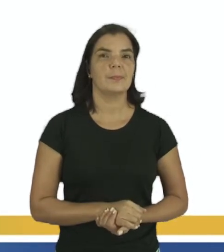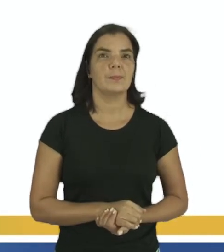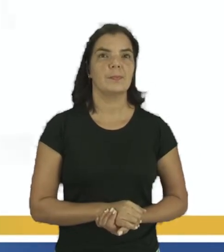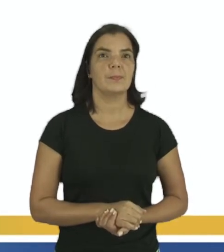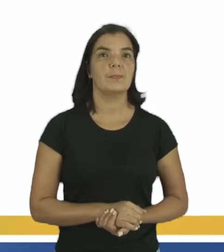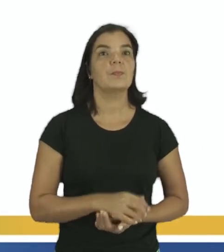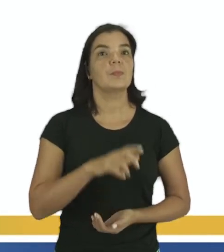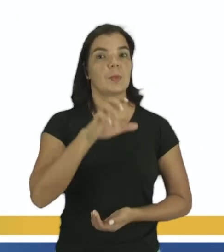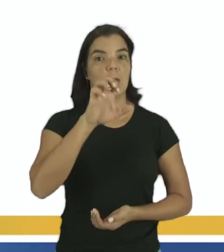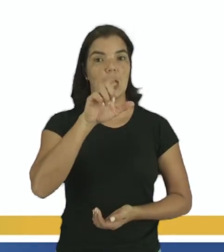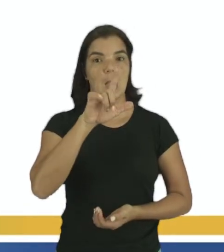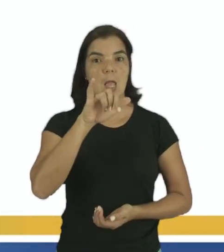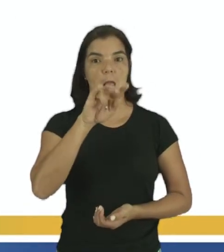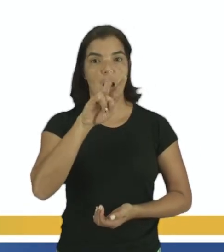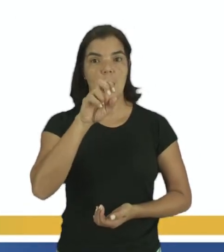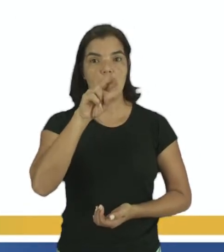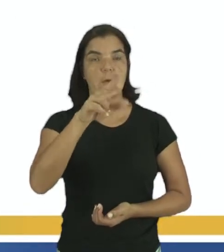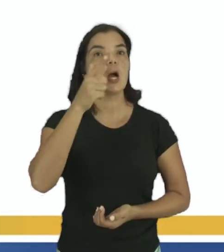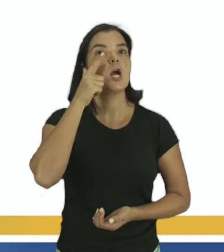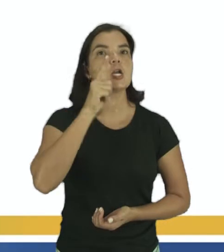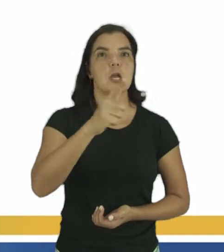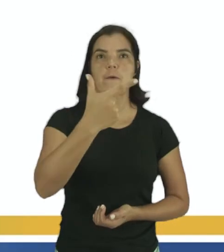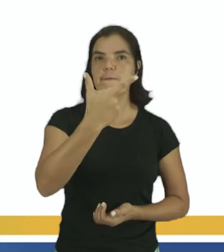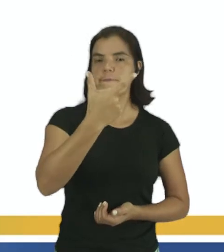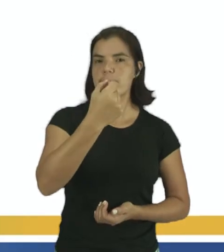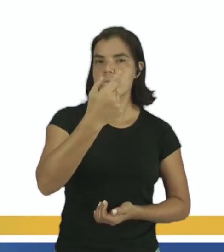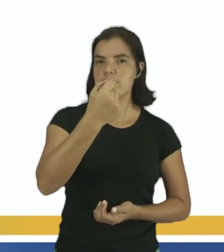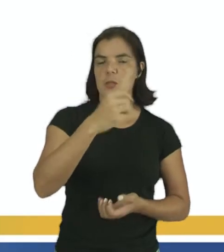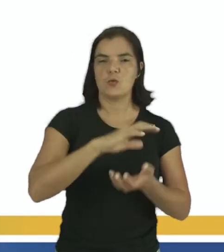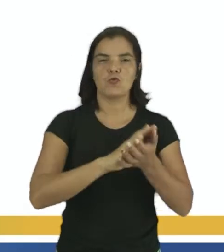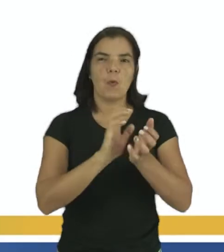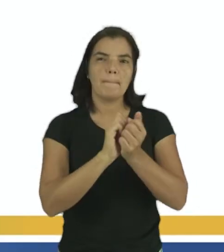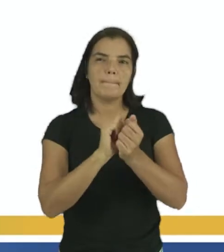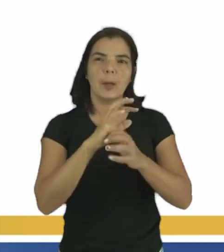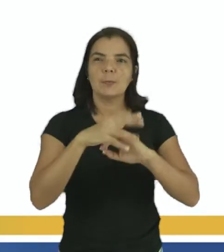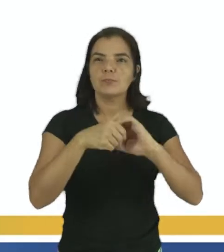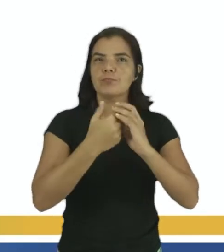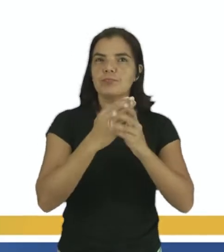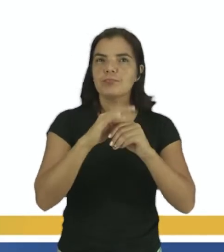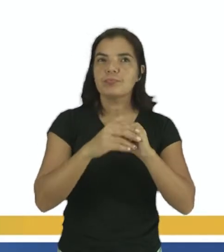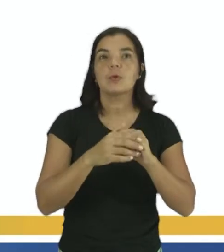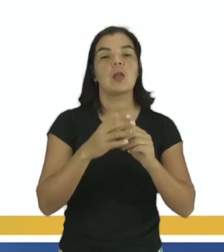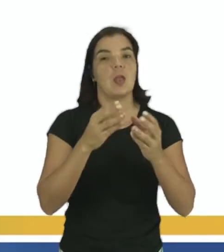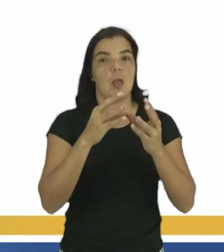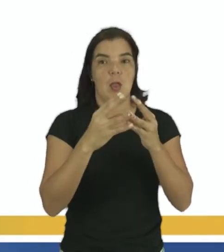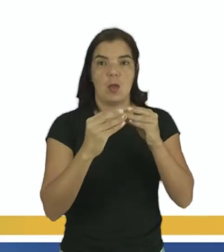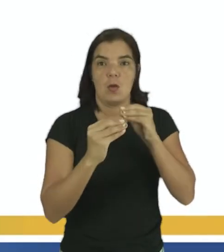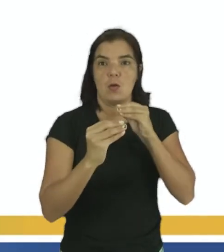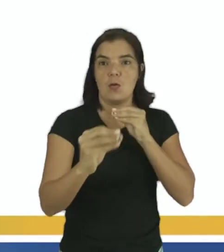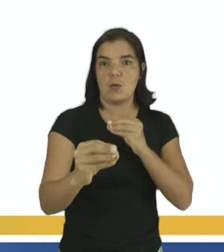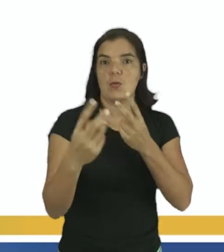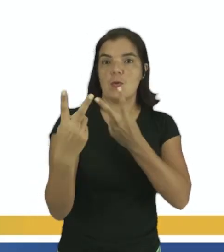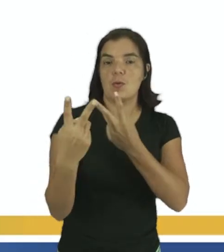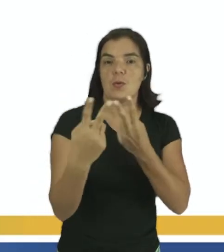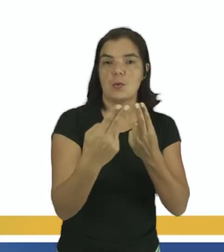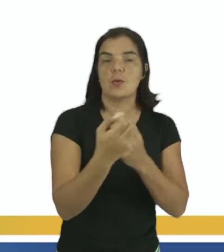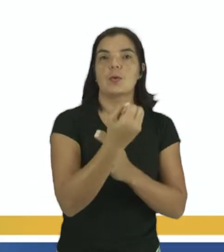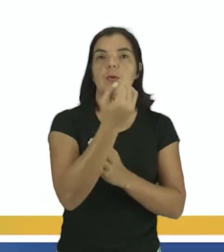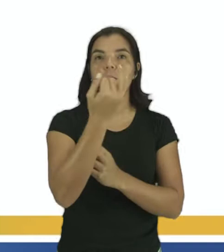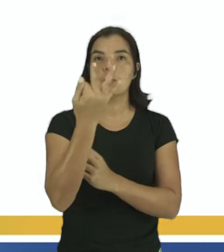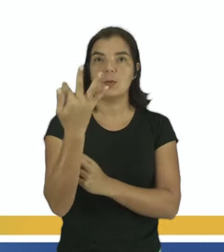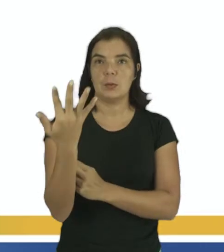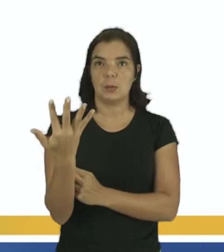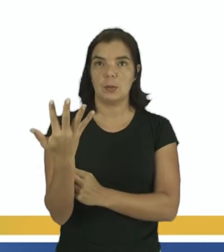o elivan ganhou 20 matas de modelar ele repartiu igualmente essa